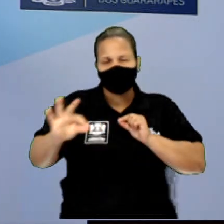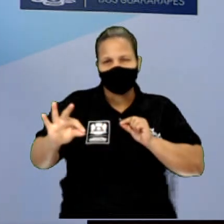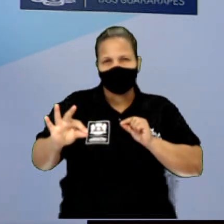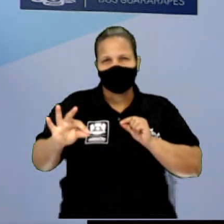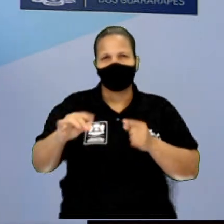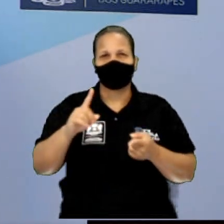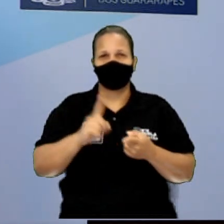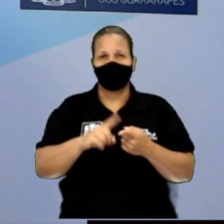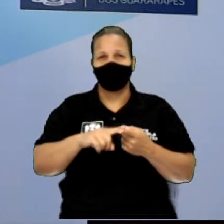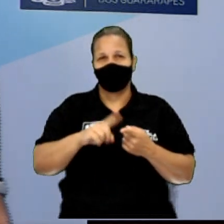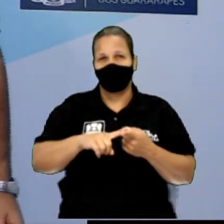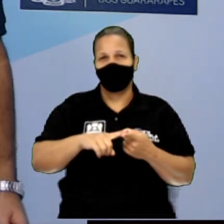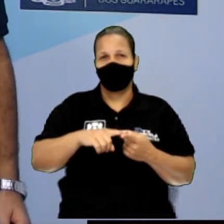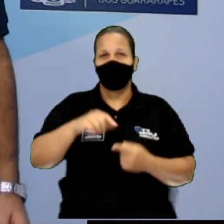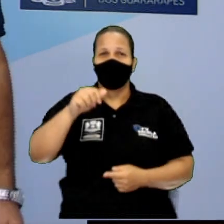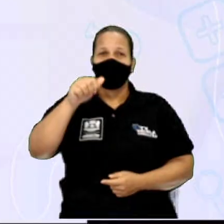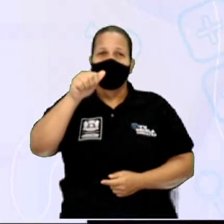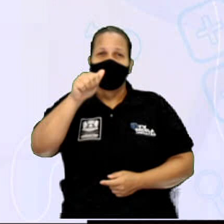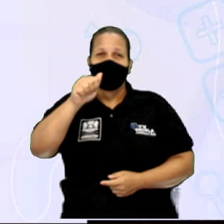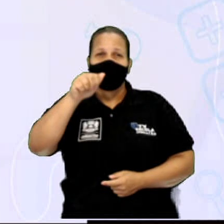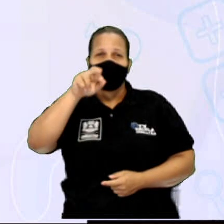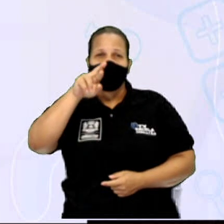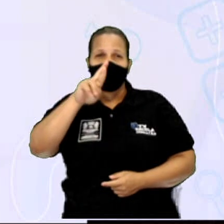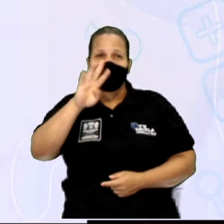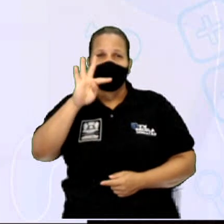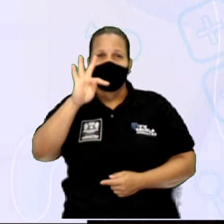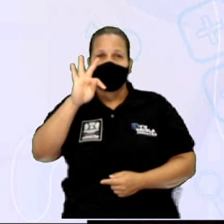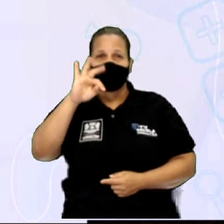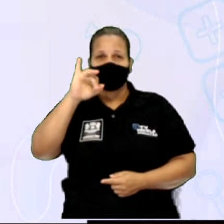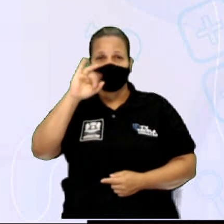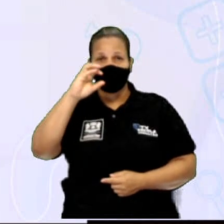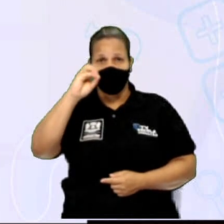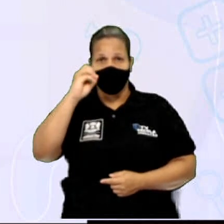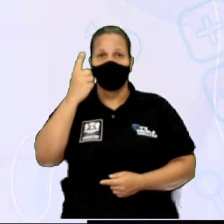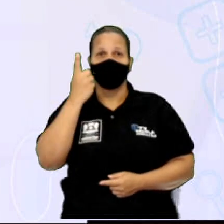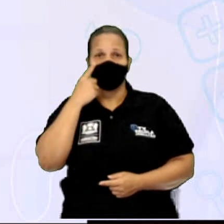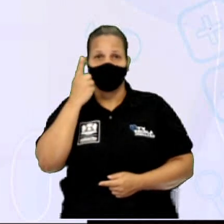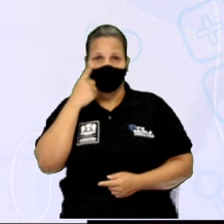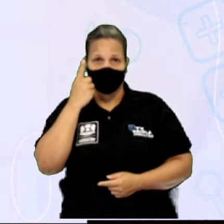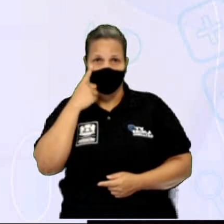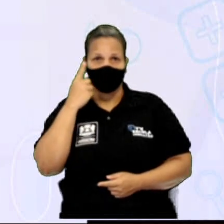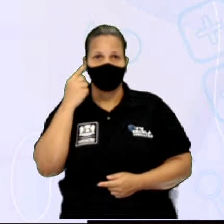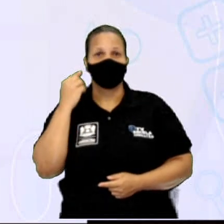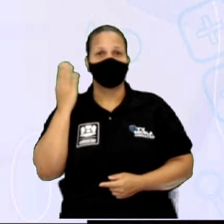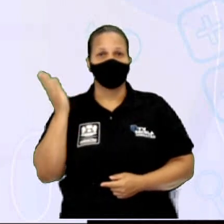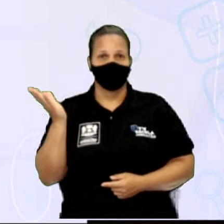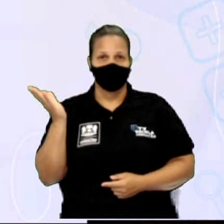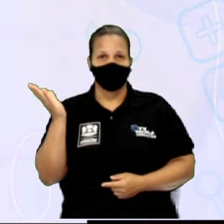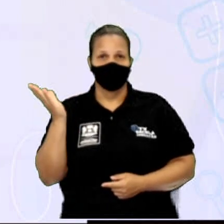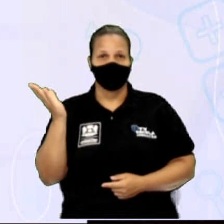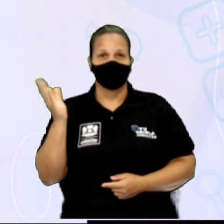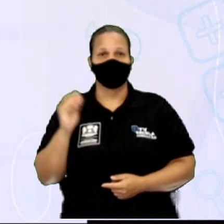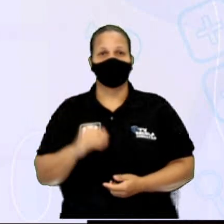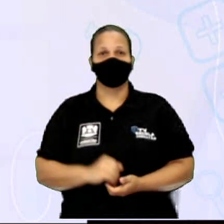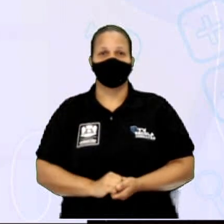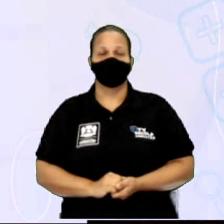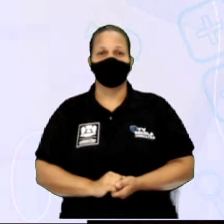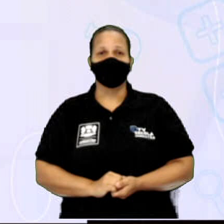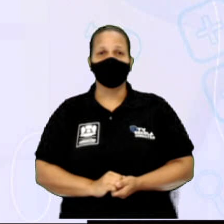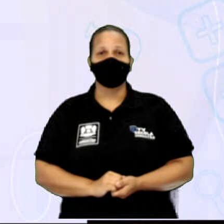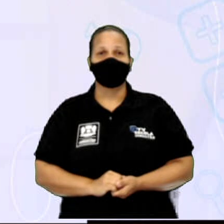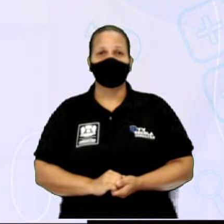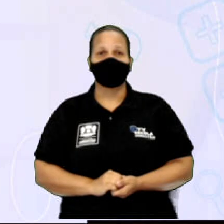Polar Ártico. Abre aí na tela, por favor. Nós temos o Círculo Polar Ártico, que está a uma distância de 66